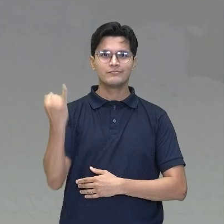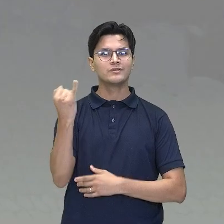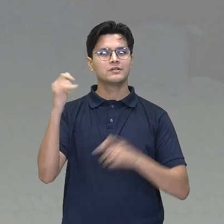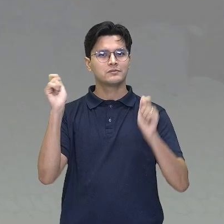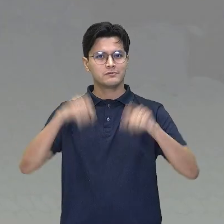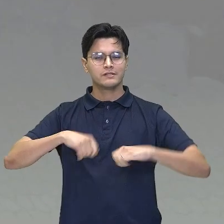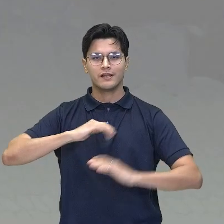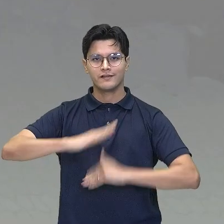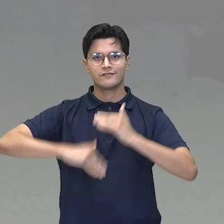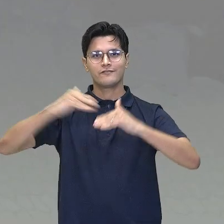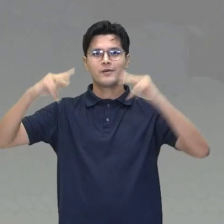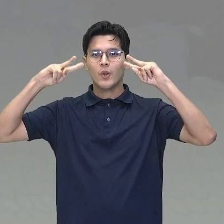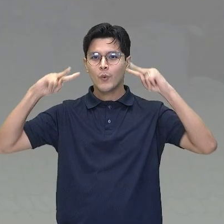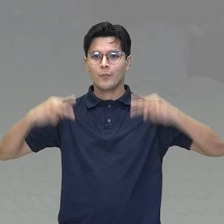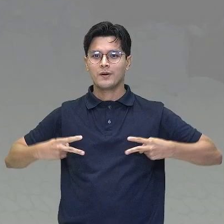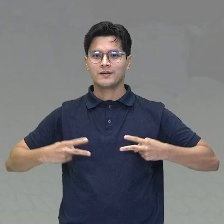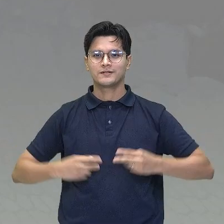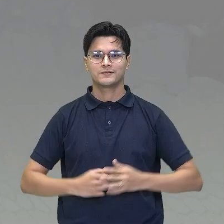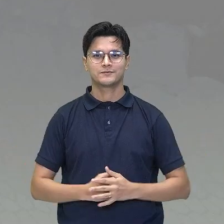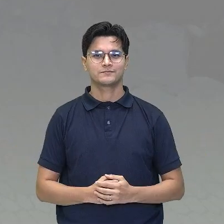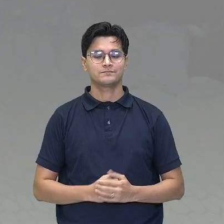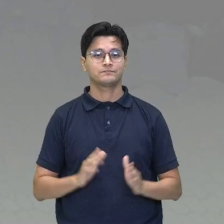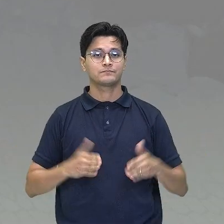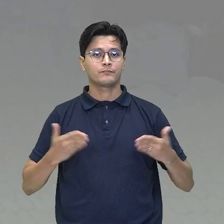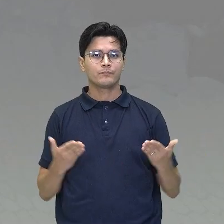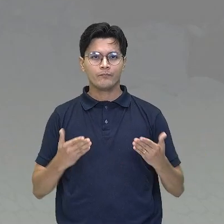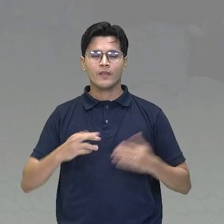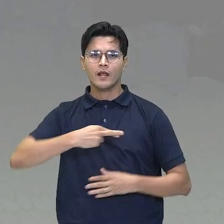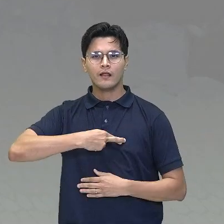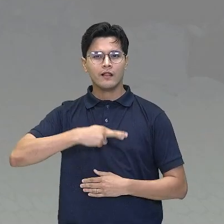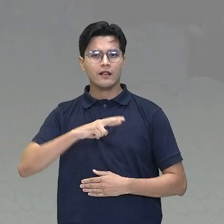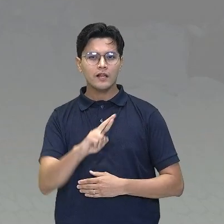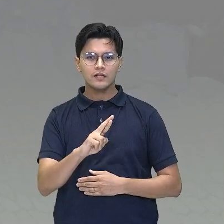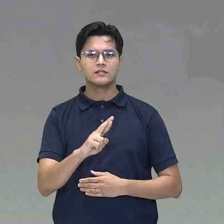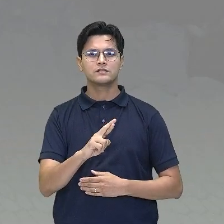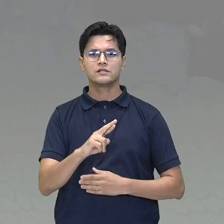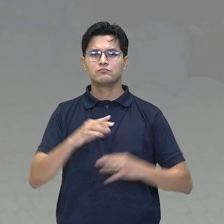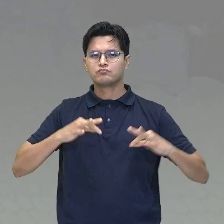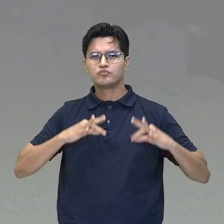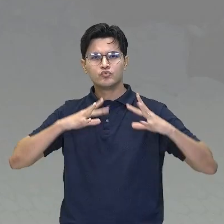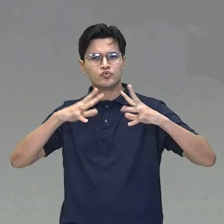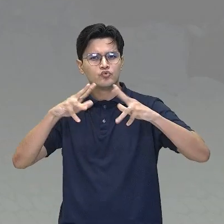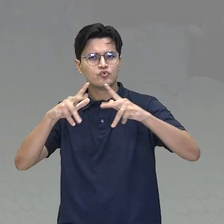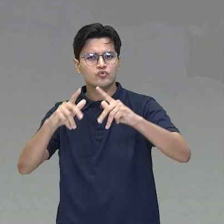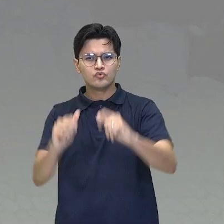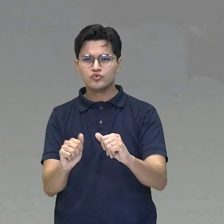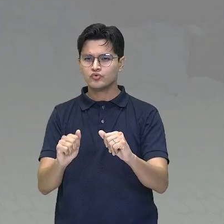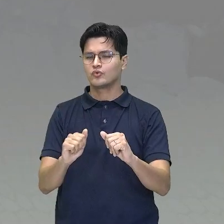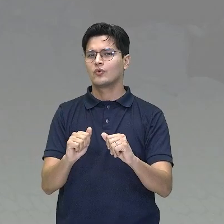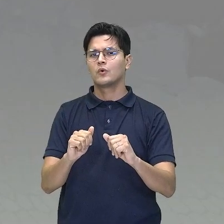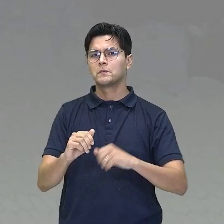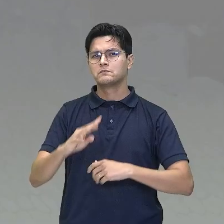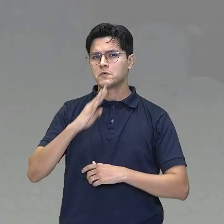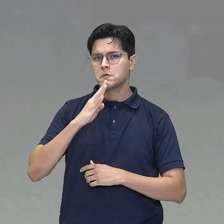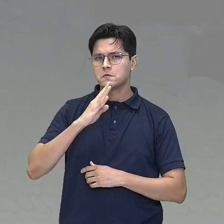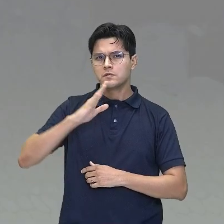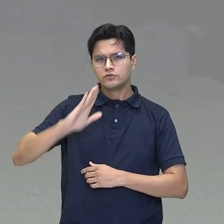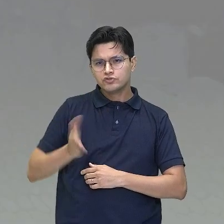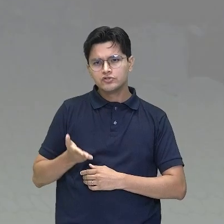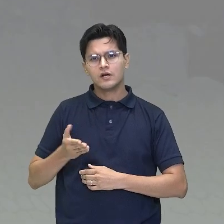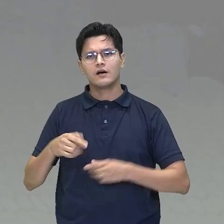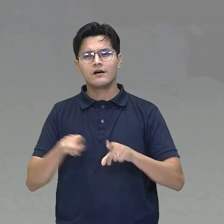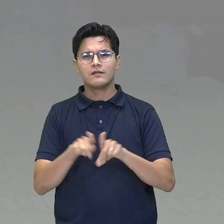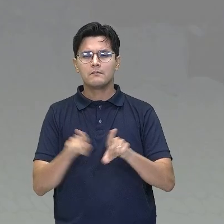humana. Todas as religiões, as religiões que nós conhecemos, aquelas que nós estamos